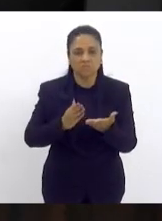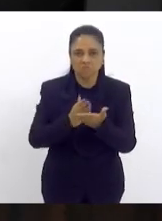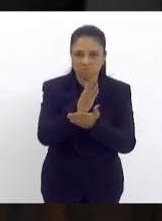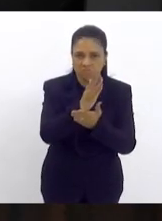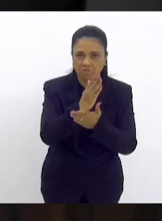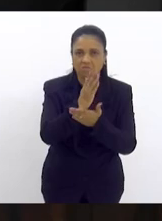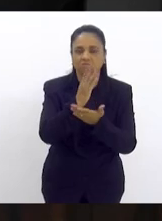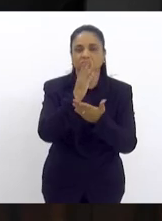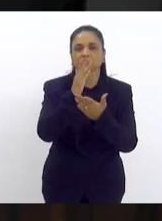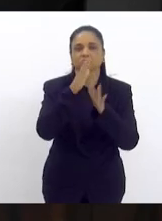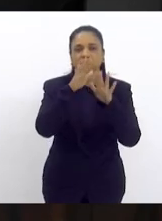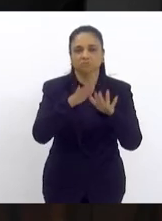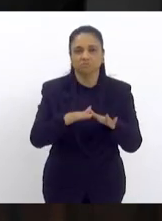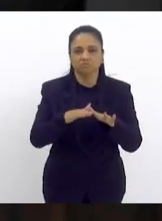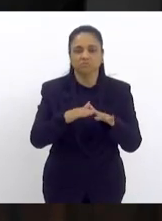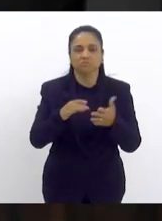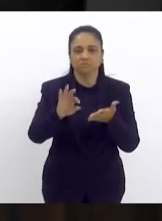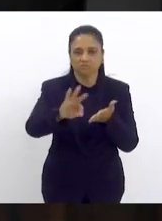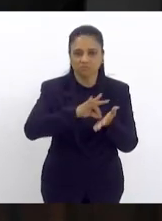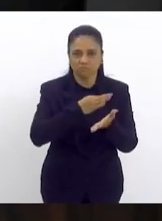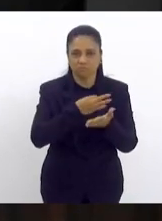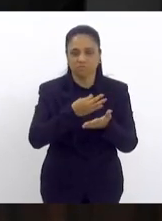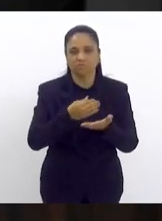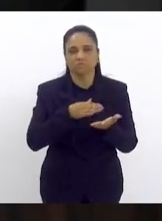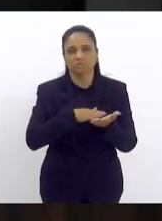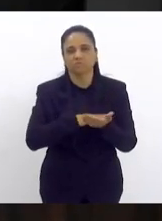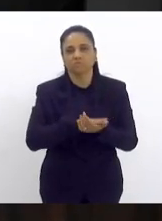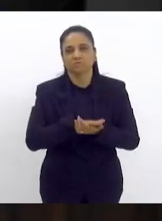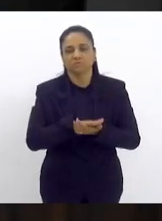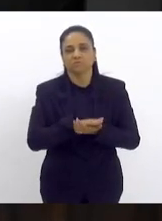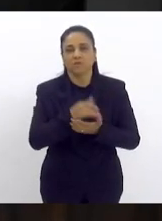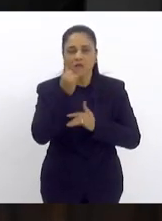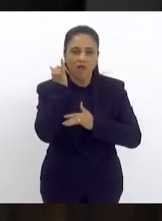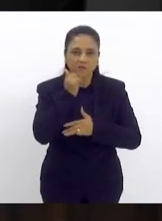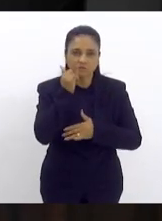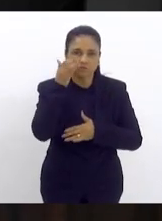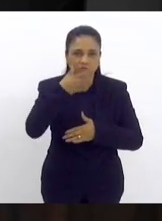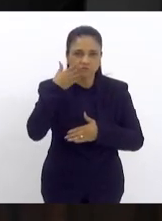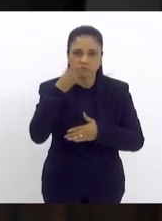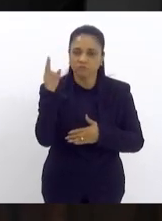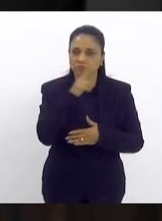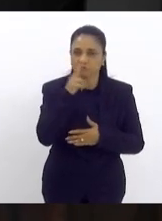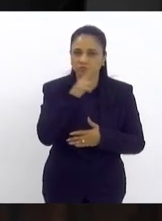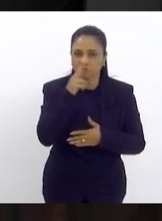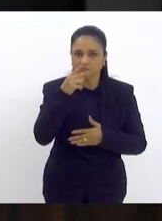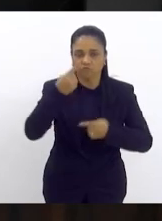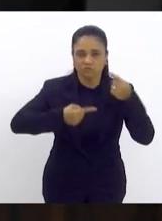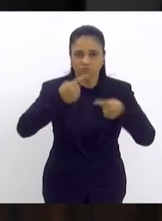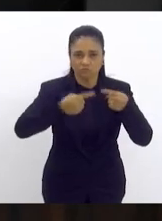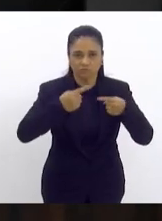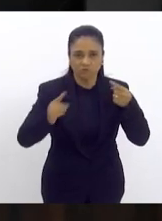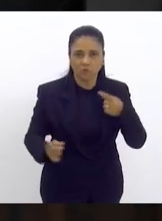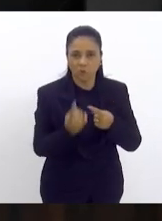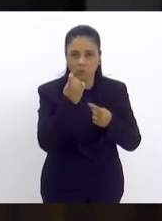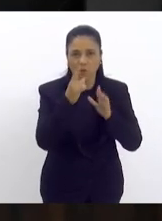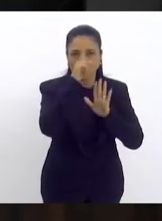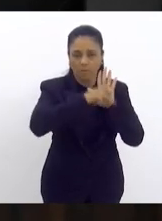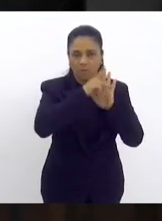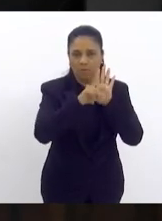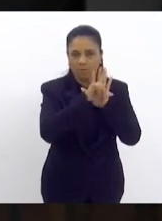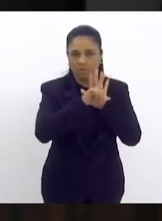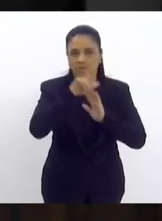Como estão aprovado vai autógrafo anuncie regime de urgência e discussão única projeto de lei